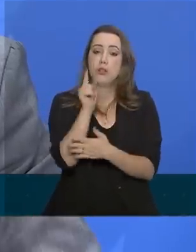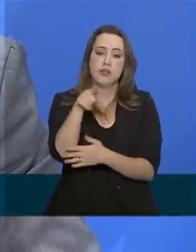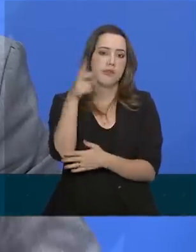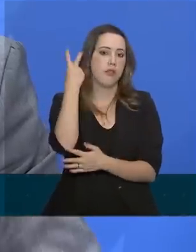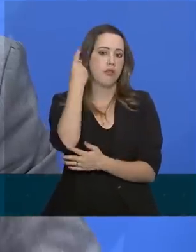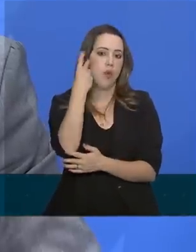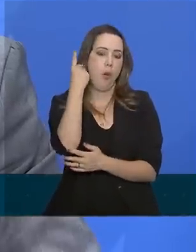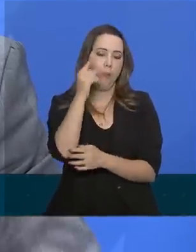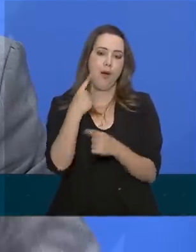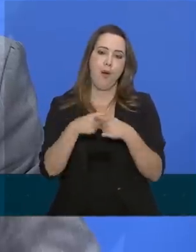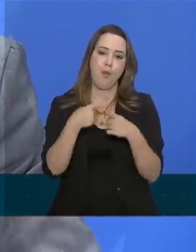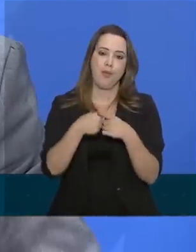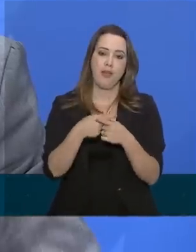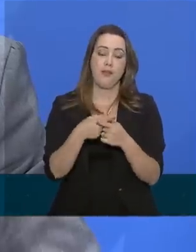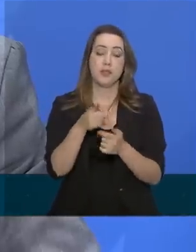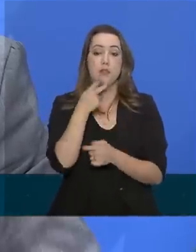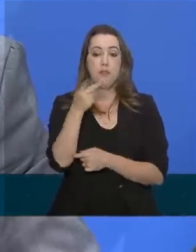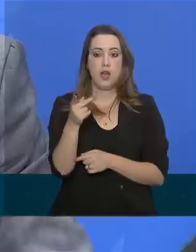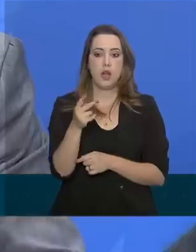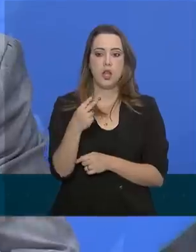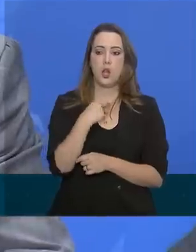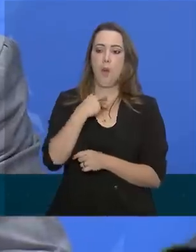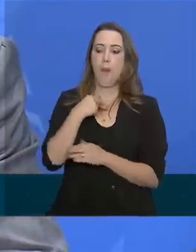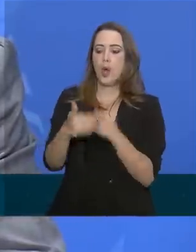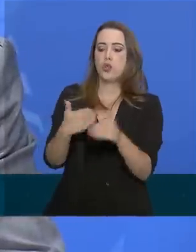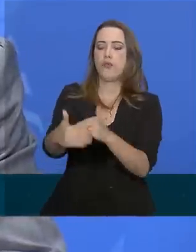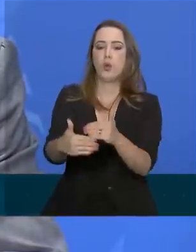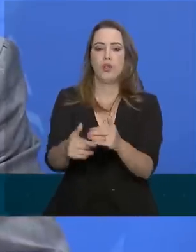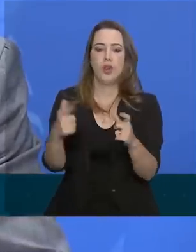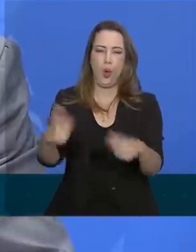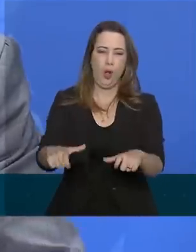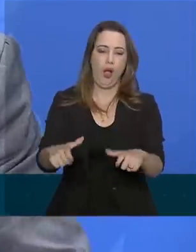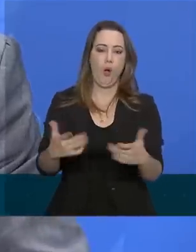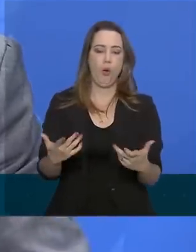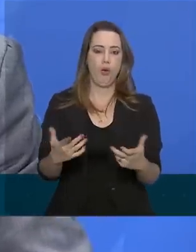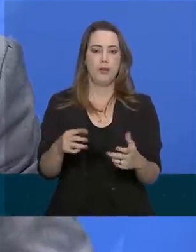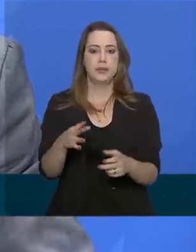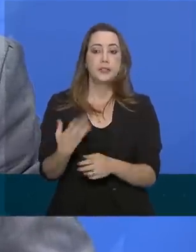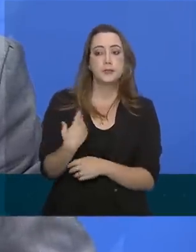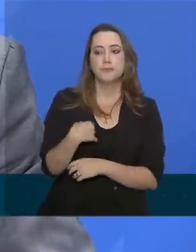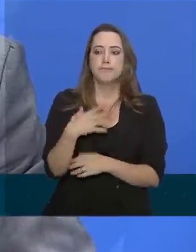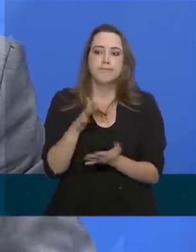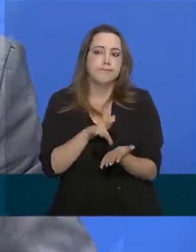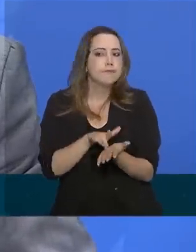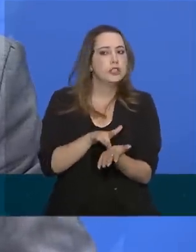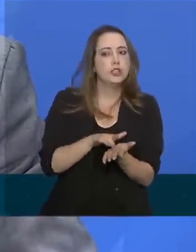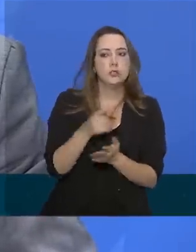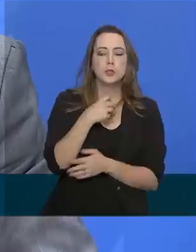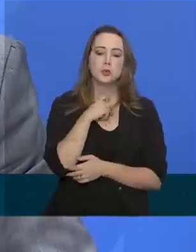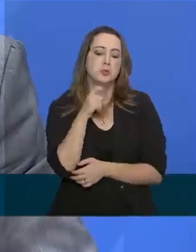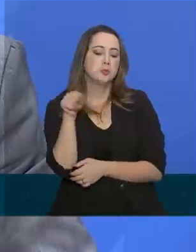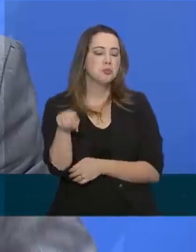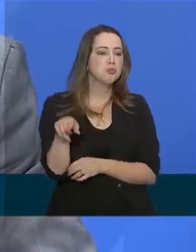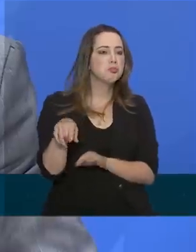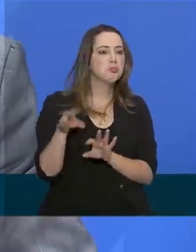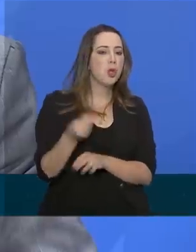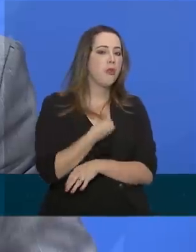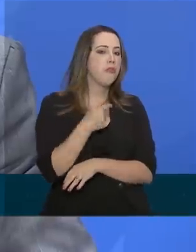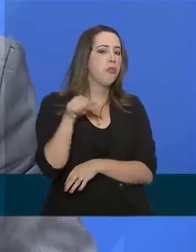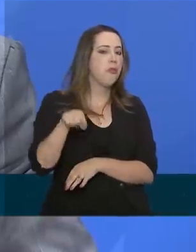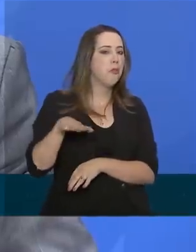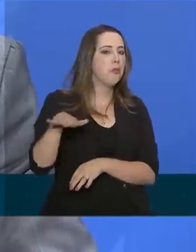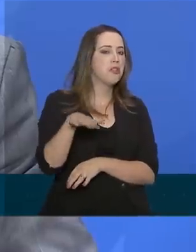quando você nega o desenvolvimento econômico para uma determinada região faz de conta que ninguém vive na floresta de que não há